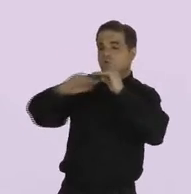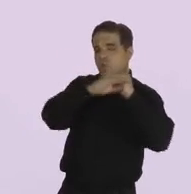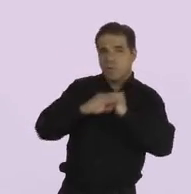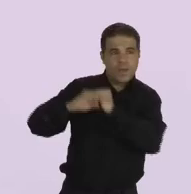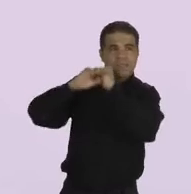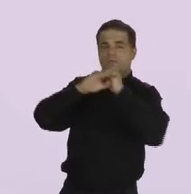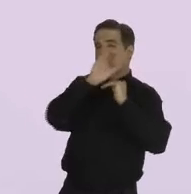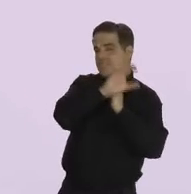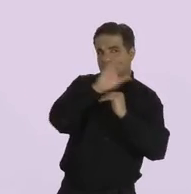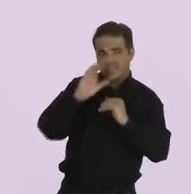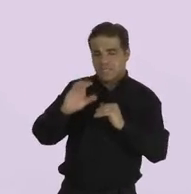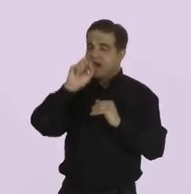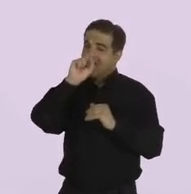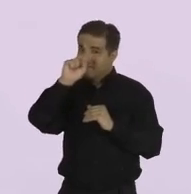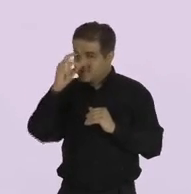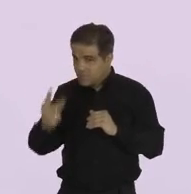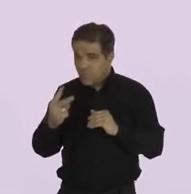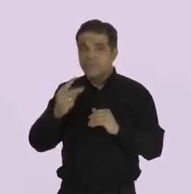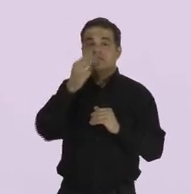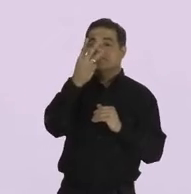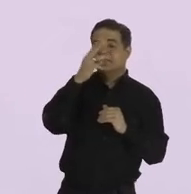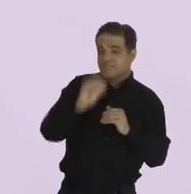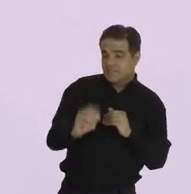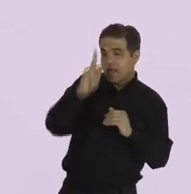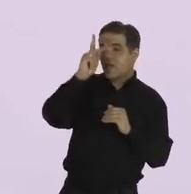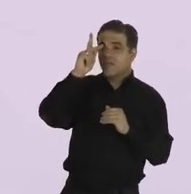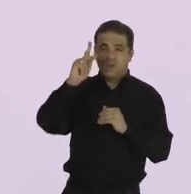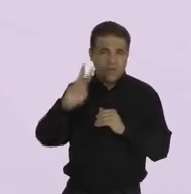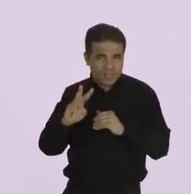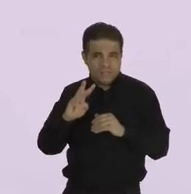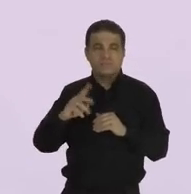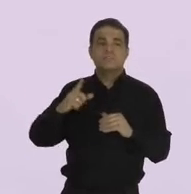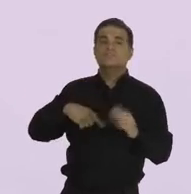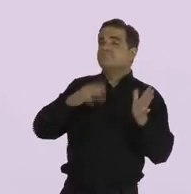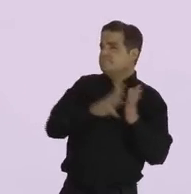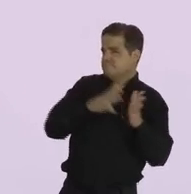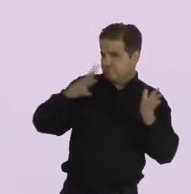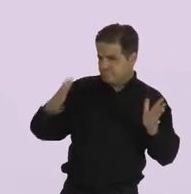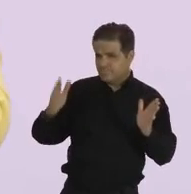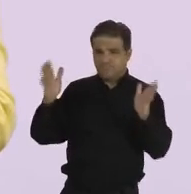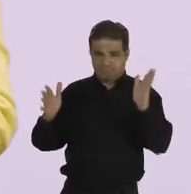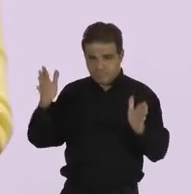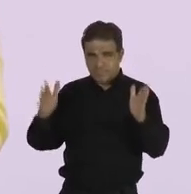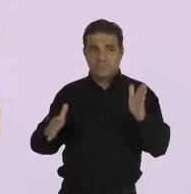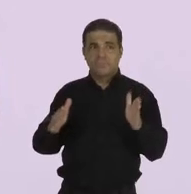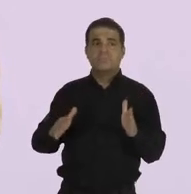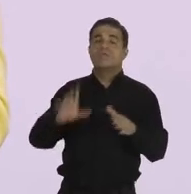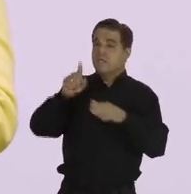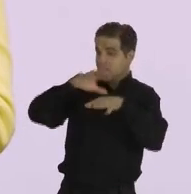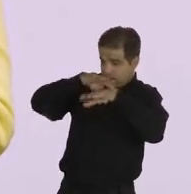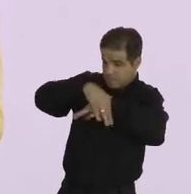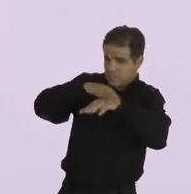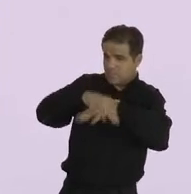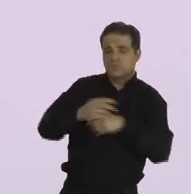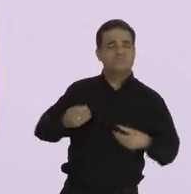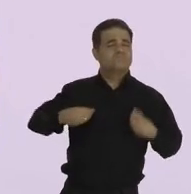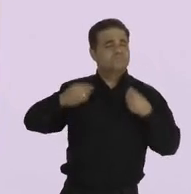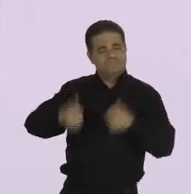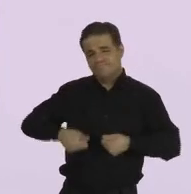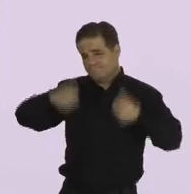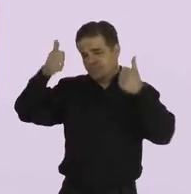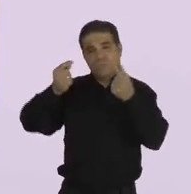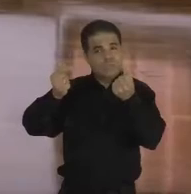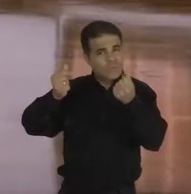padrão ccs2 de 30 quilos que tem um tamanho compacto e assegura o melhor